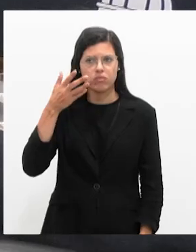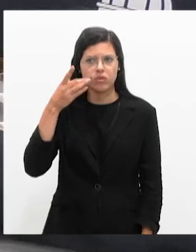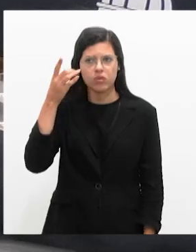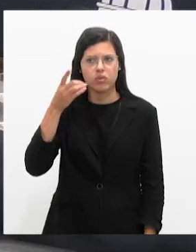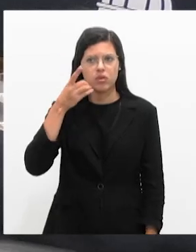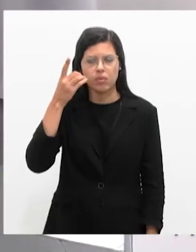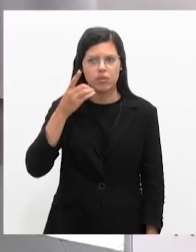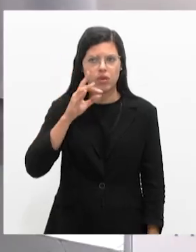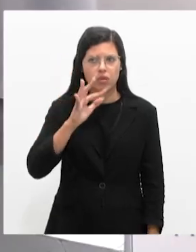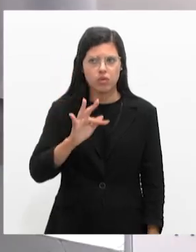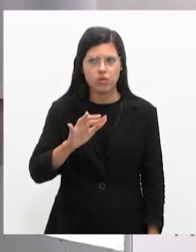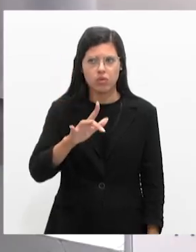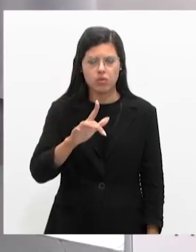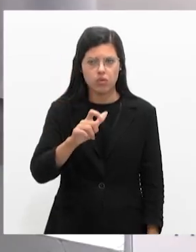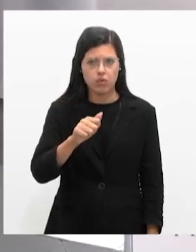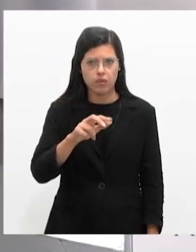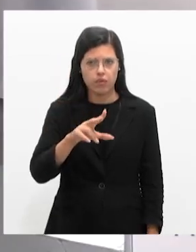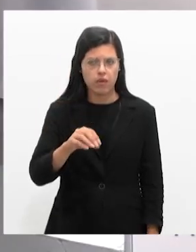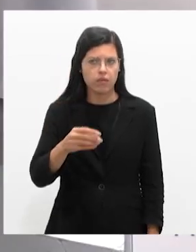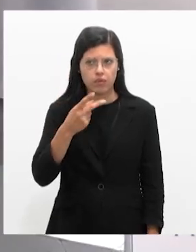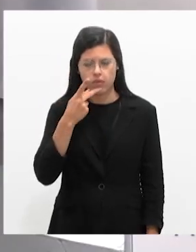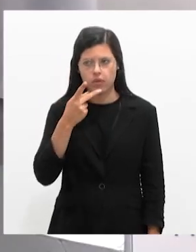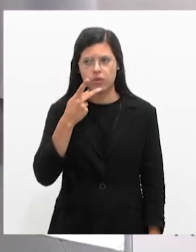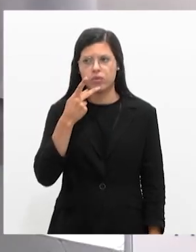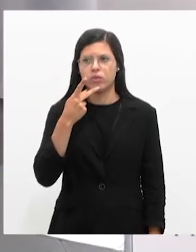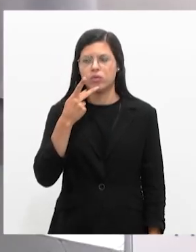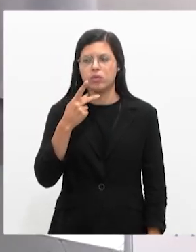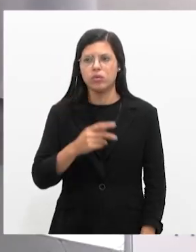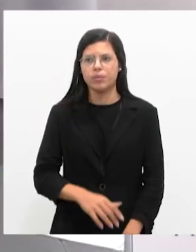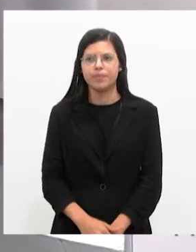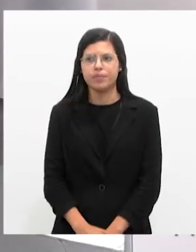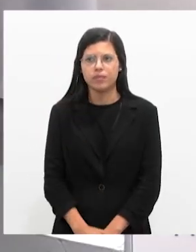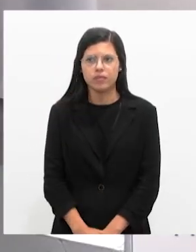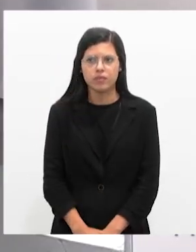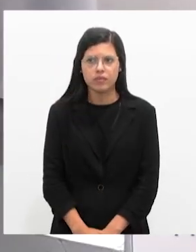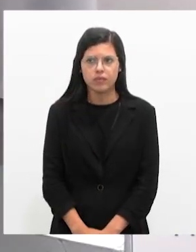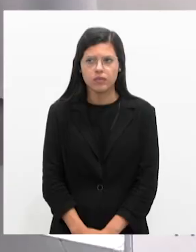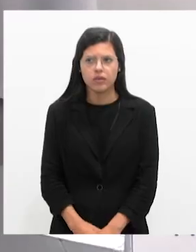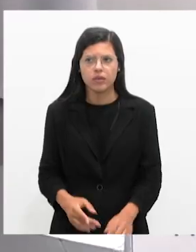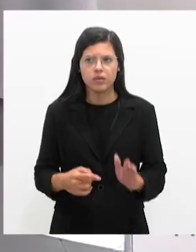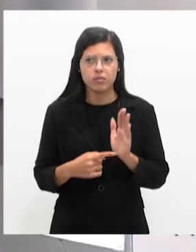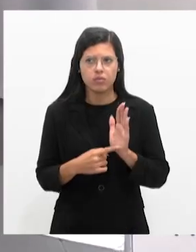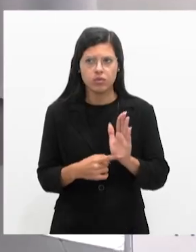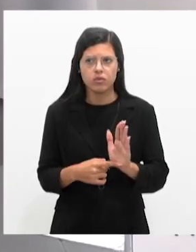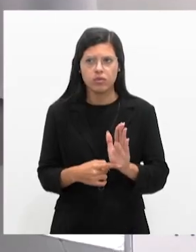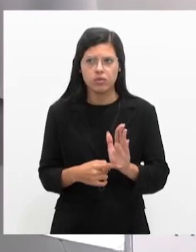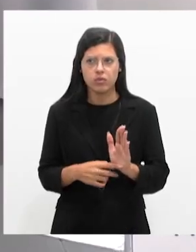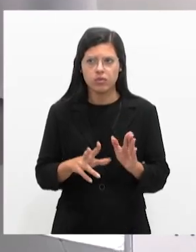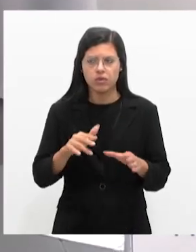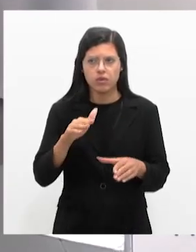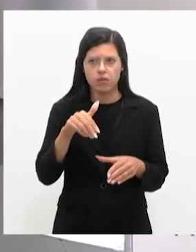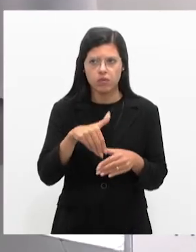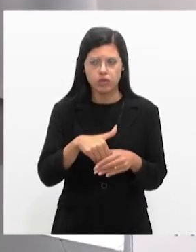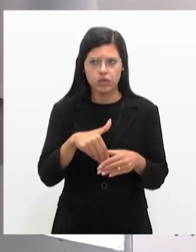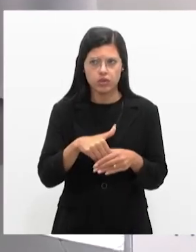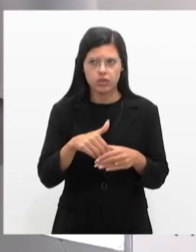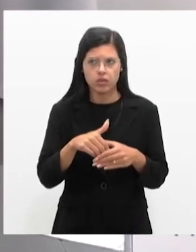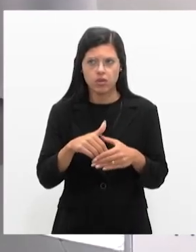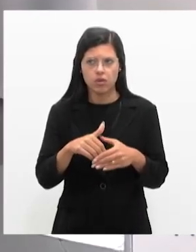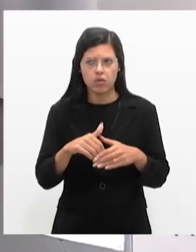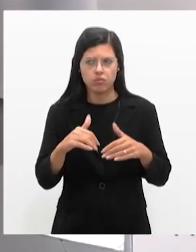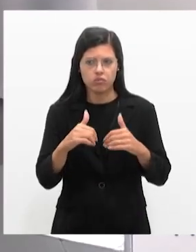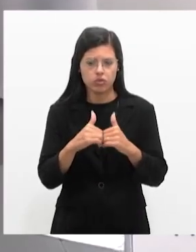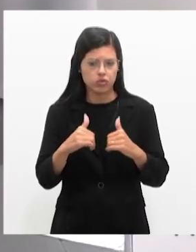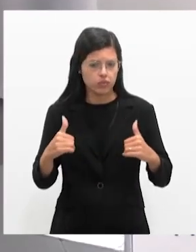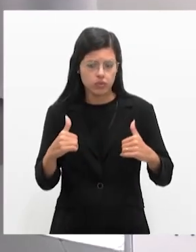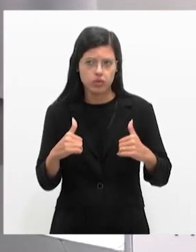pelo deputado Serafini, e pelo que está se apresentando, vai ser uma votação dividida, o que faz